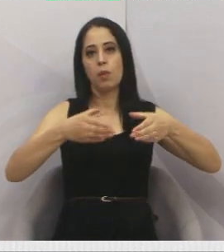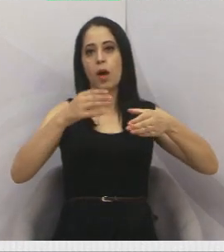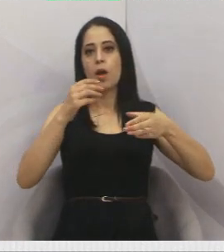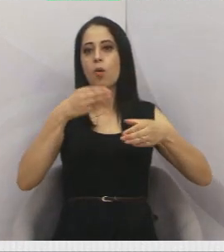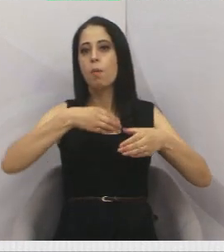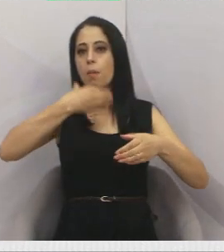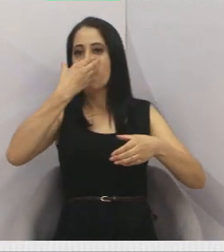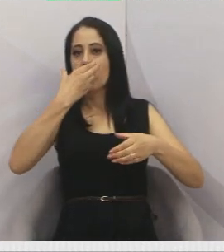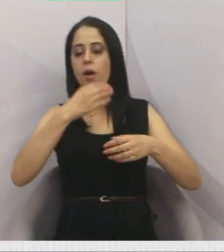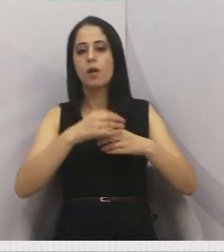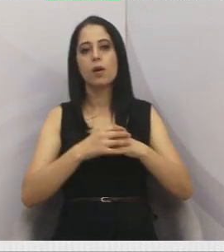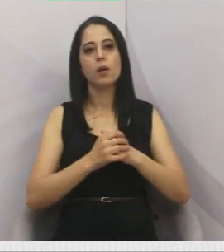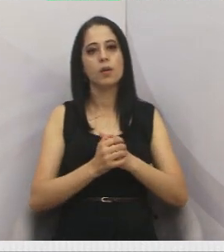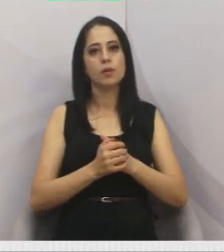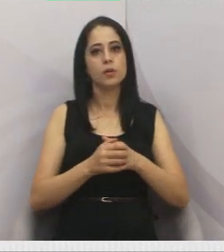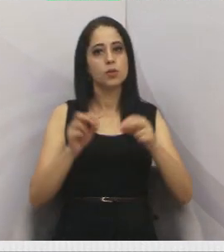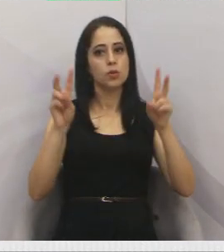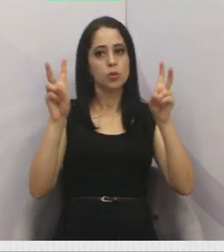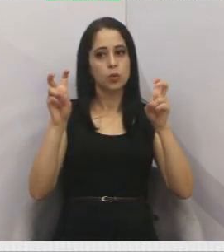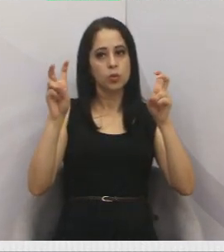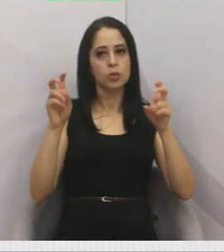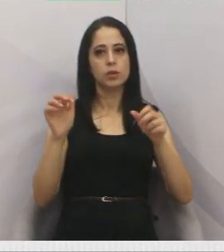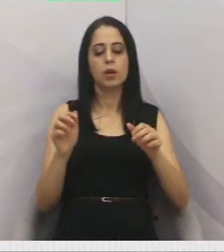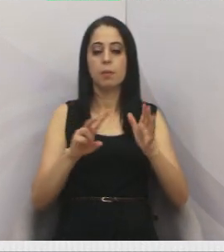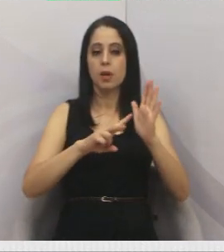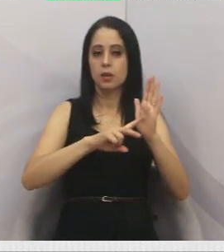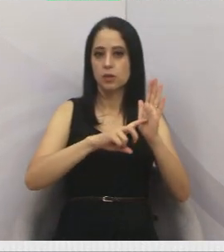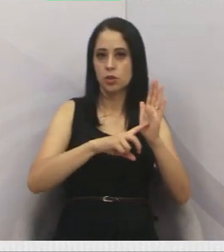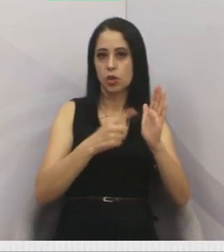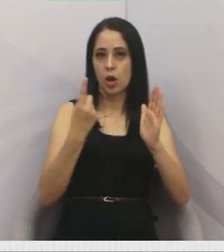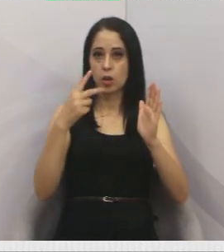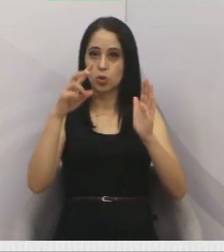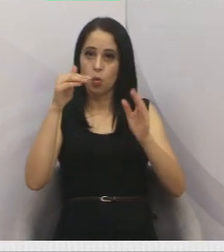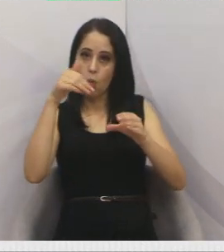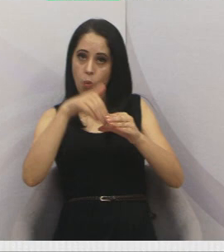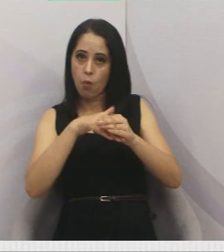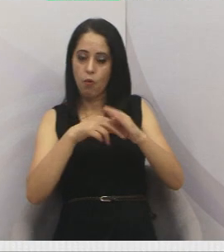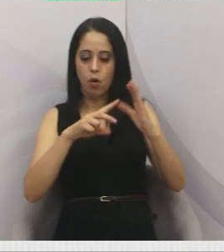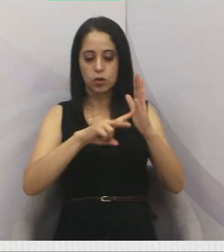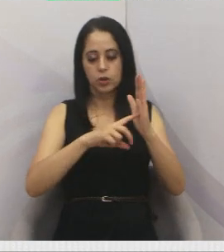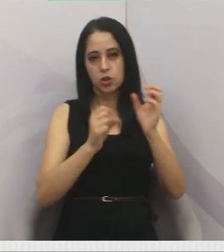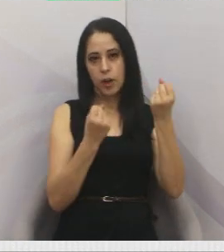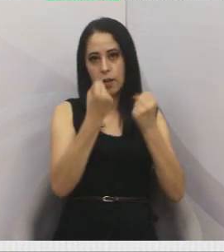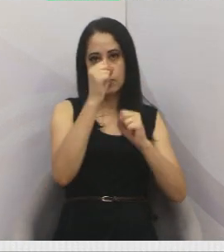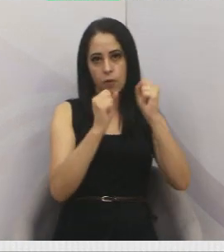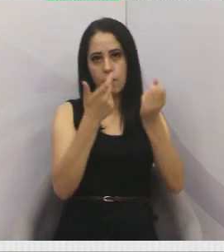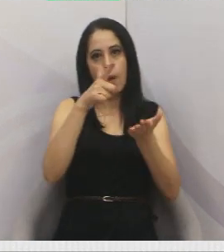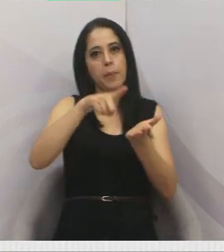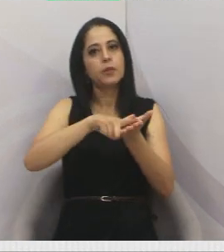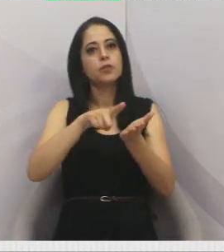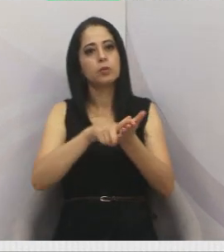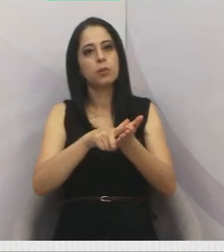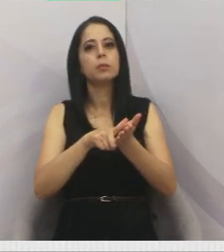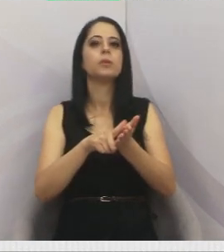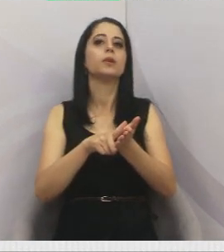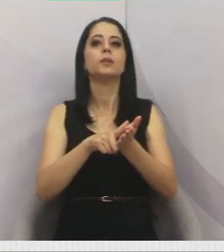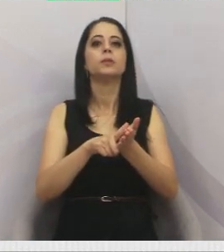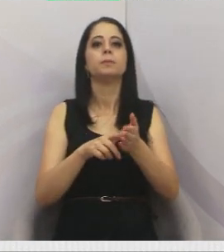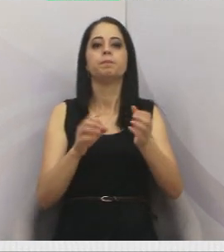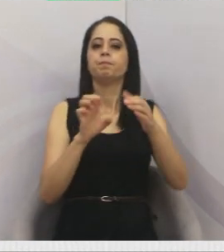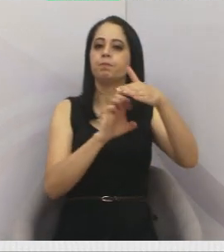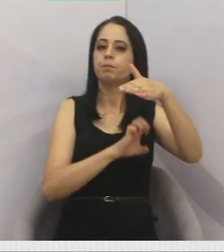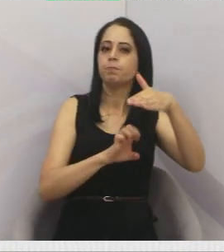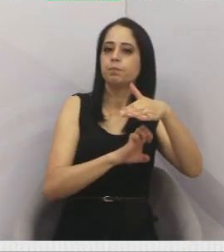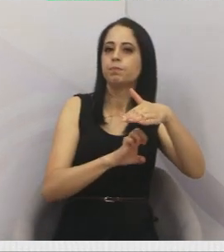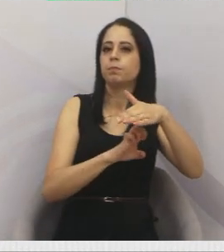Yolanda. Segmento Entidade de Classe Sindical. Um voto para Sindicato dos Papeleiros. Segmento Empresas